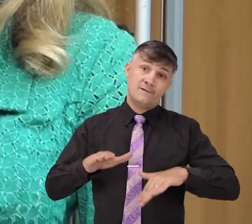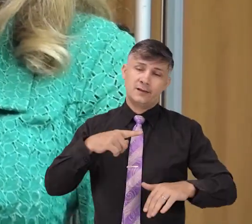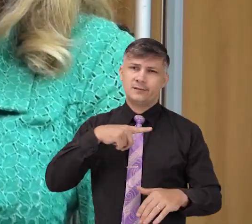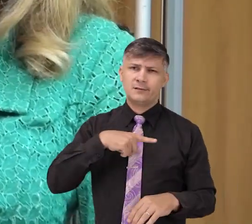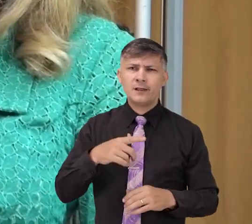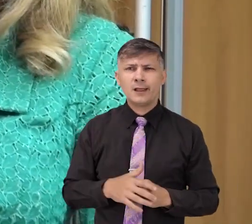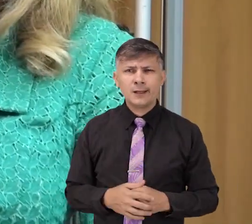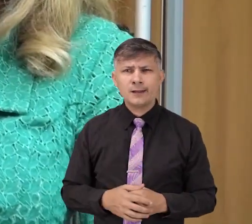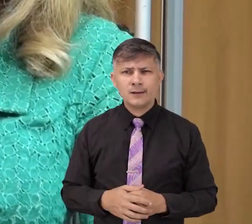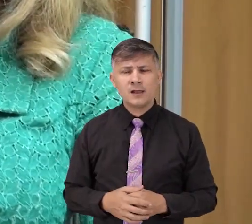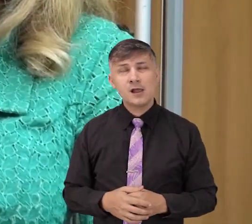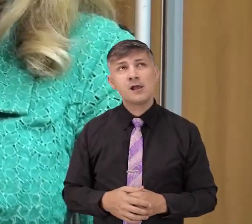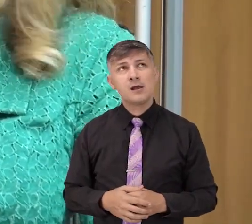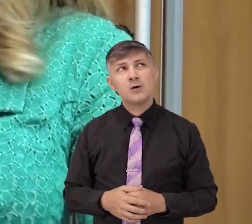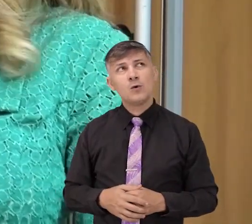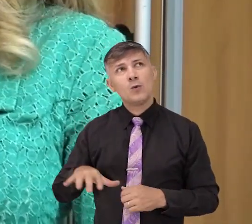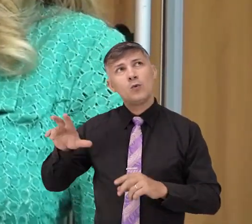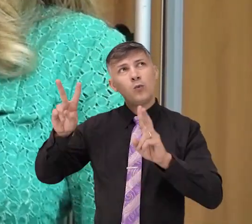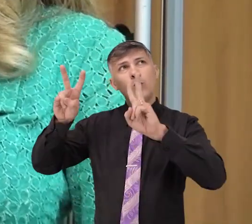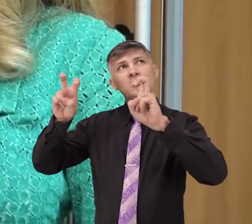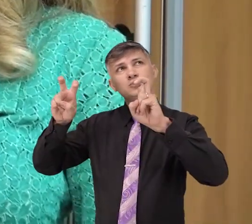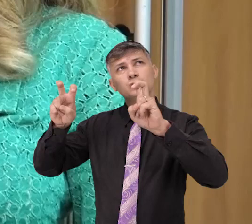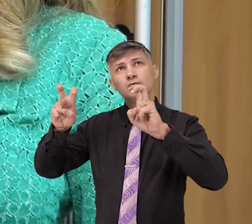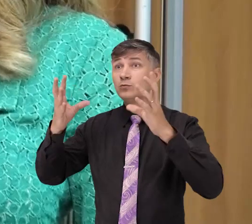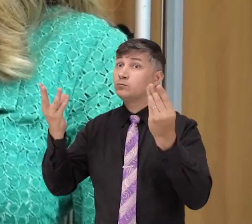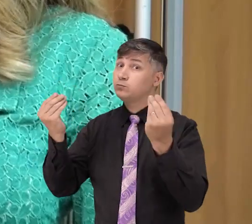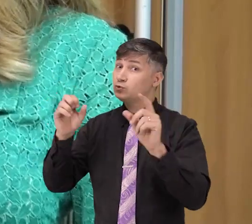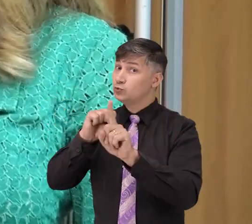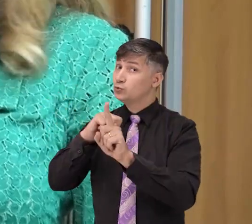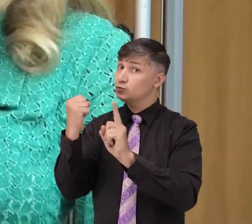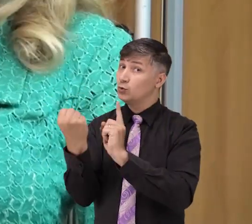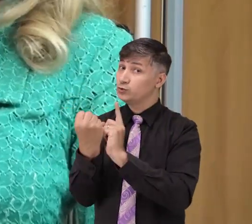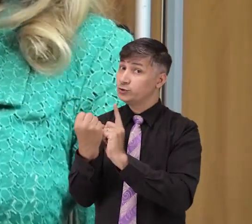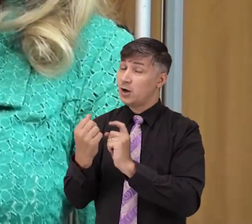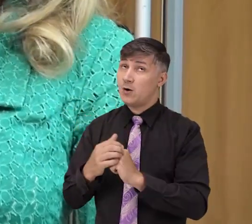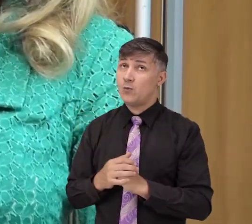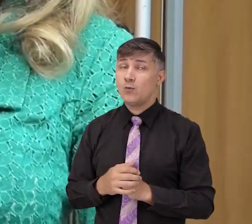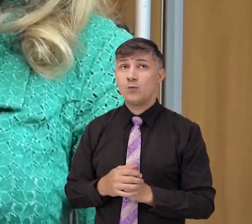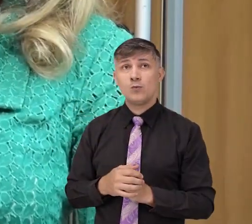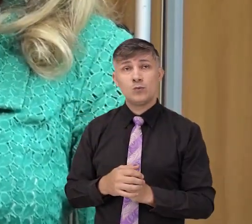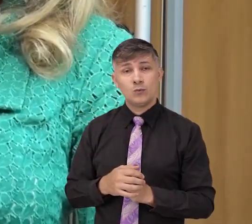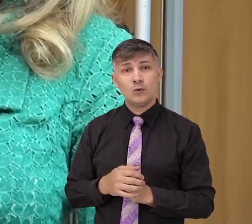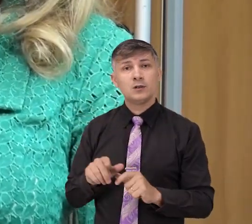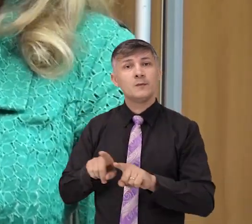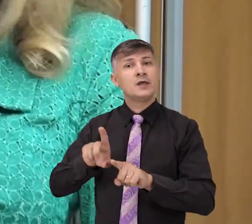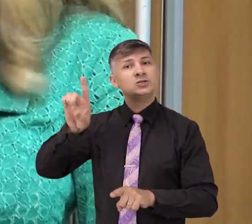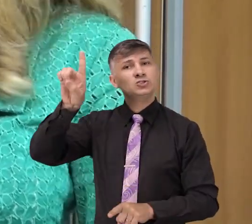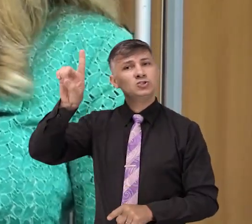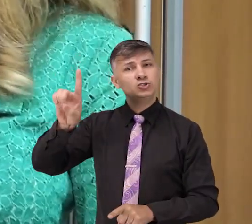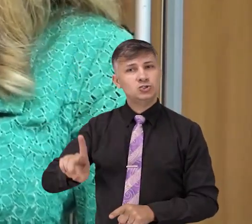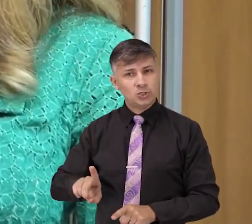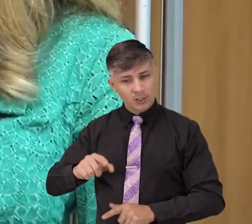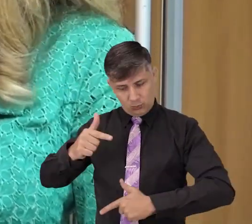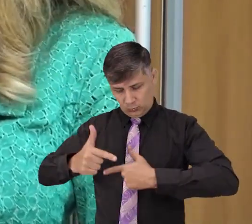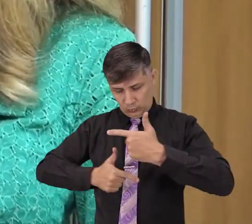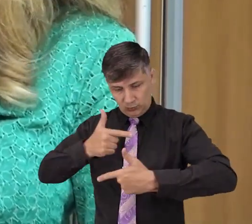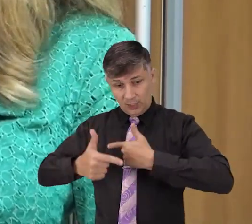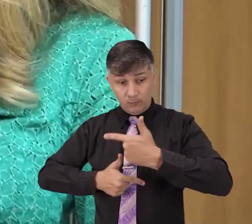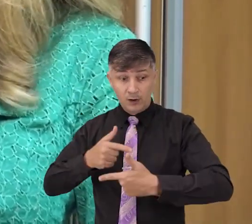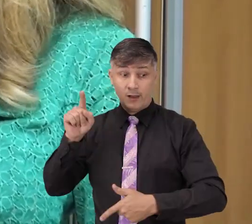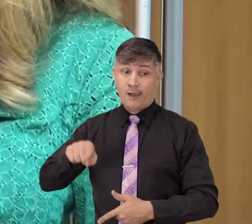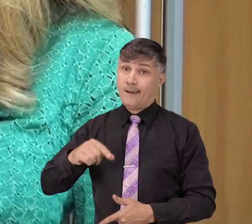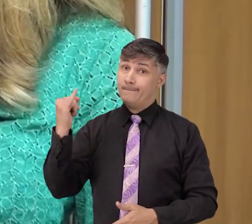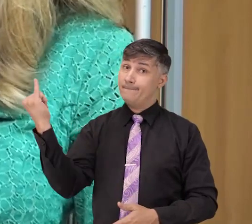talvez por lidar com uma matéria que é extremamente social, né? E o direito do trabalho é isso,